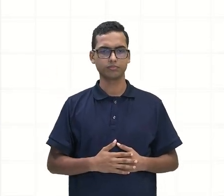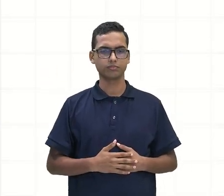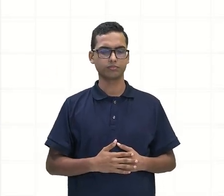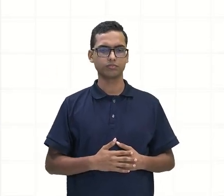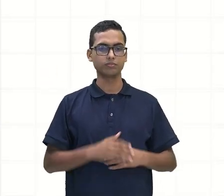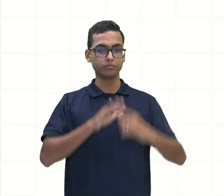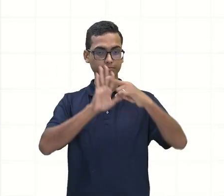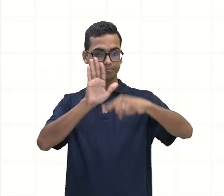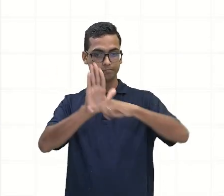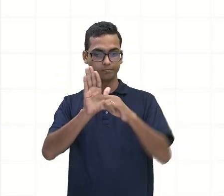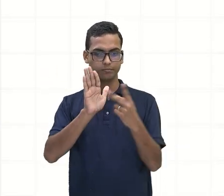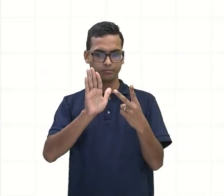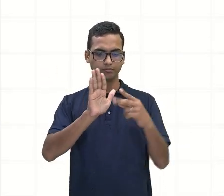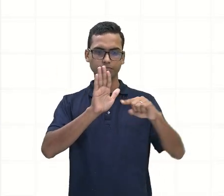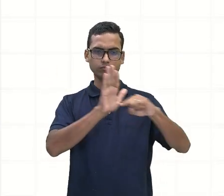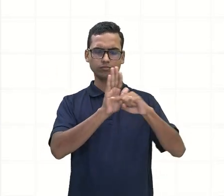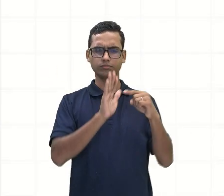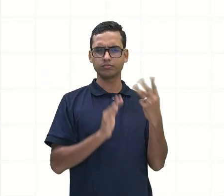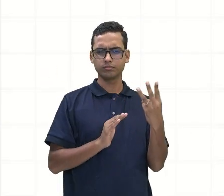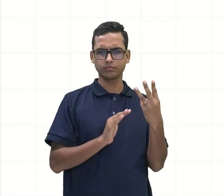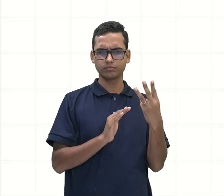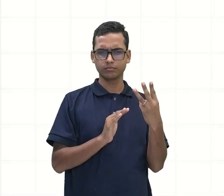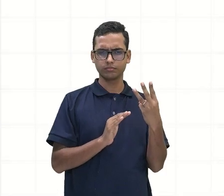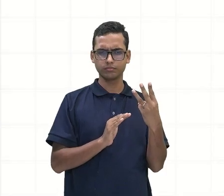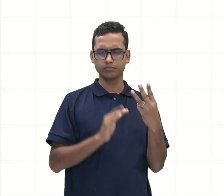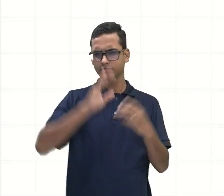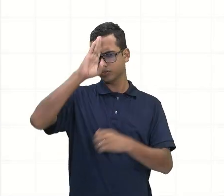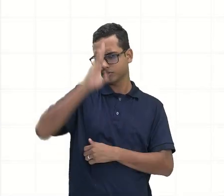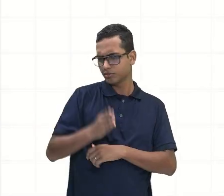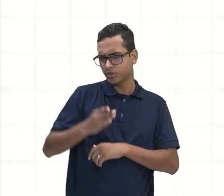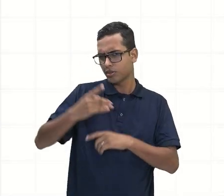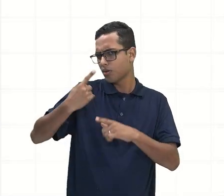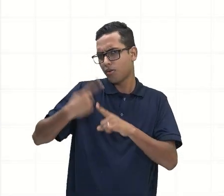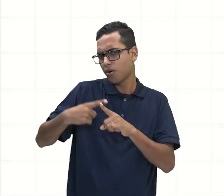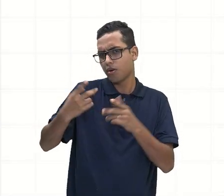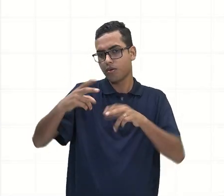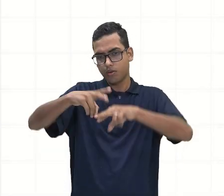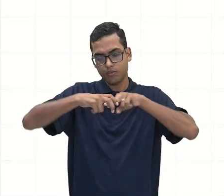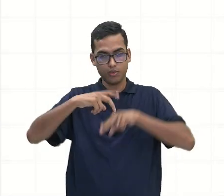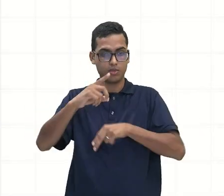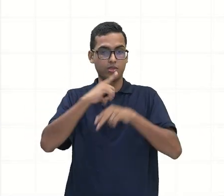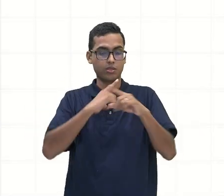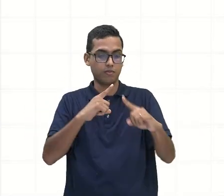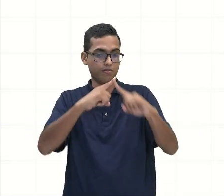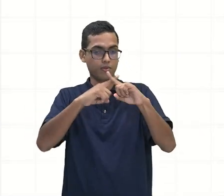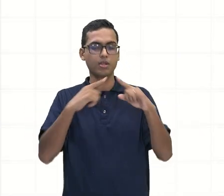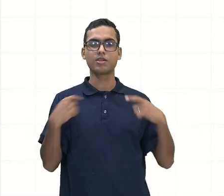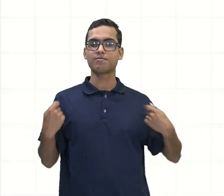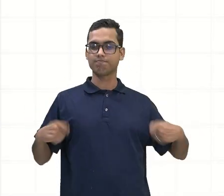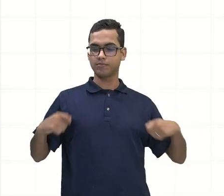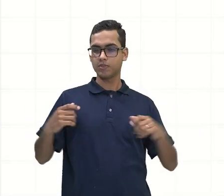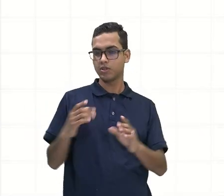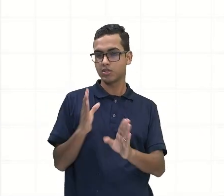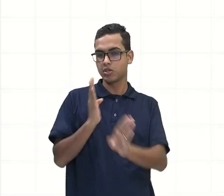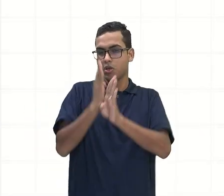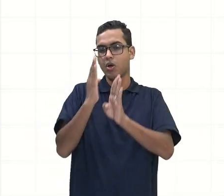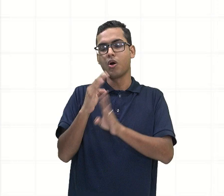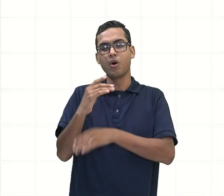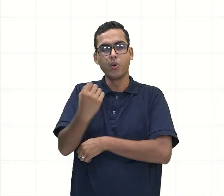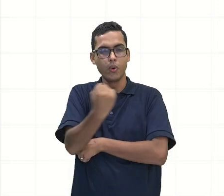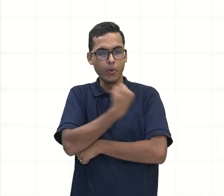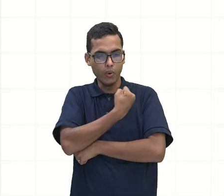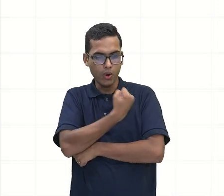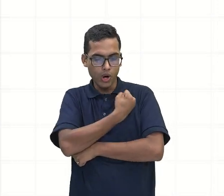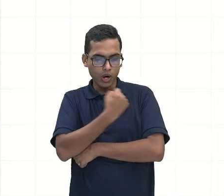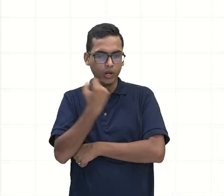2, menos 3. Por que eu não posso fazer logo essa conta? Porque eu tenho uma multiplicação. Então, eu tenho que definir logo quem é o número